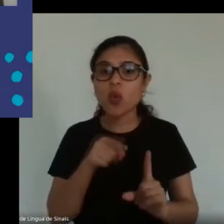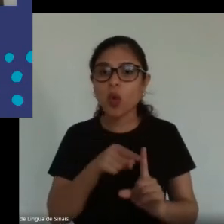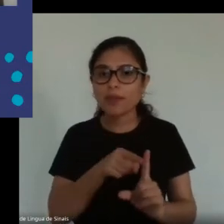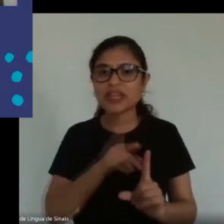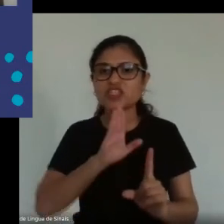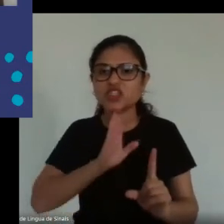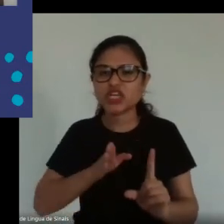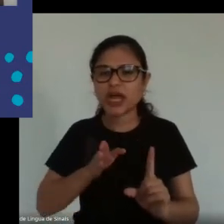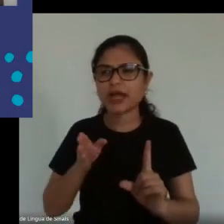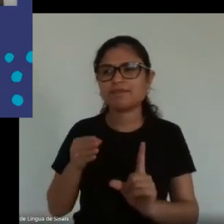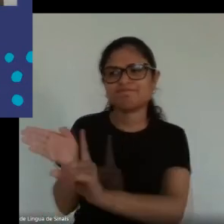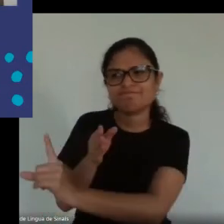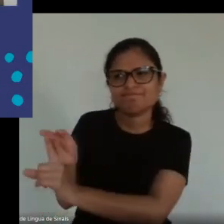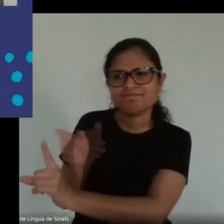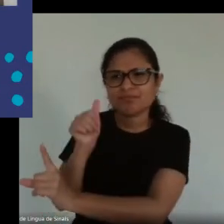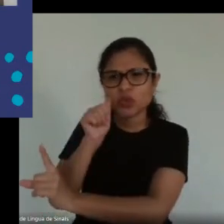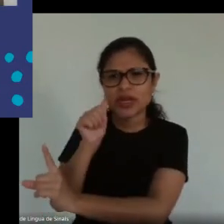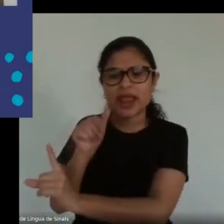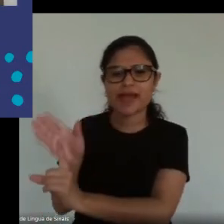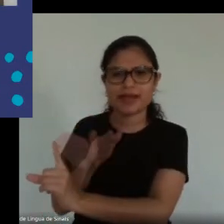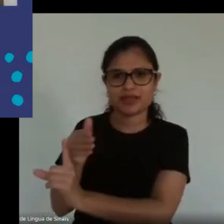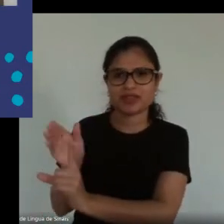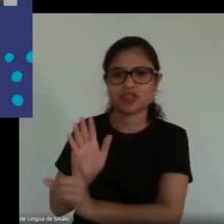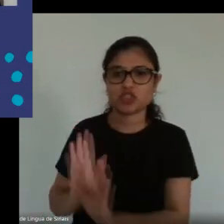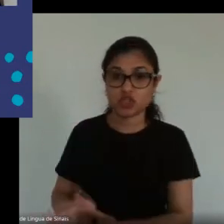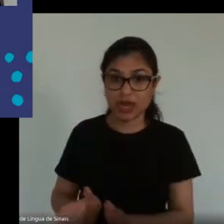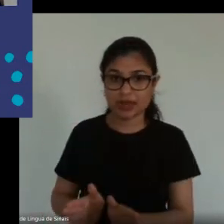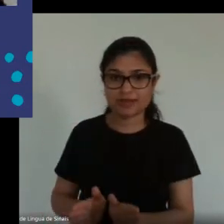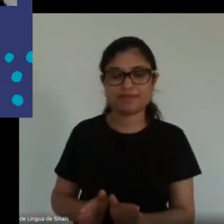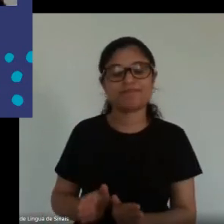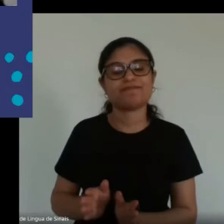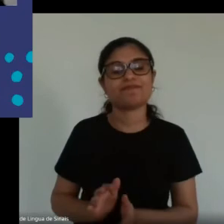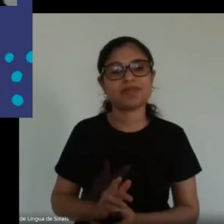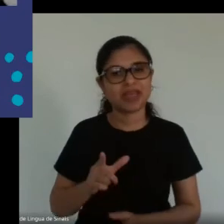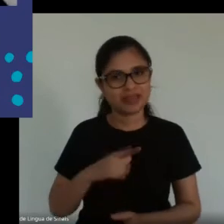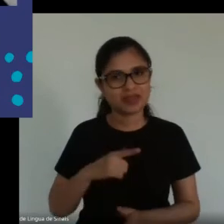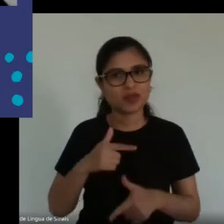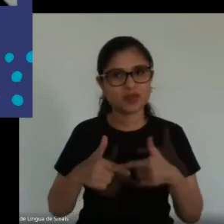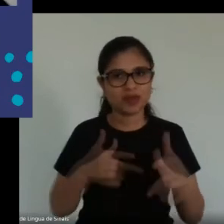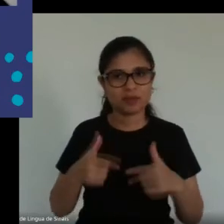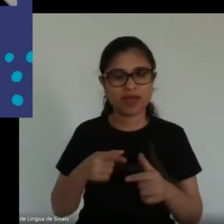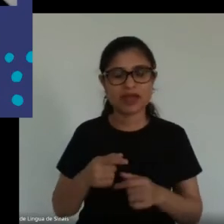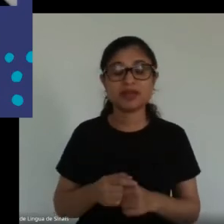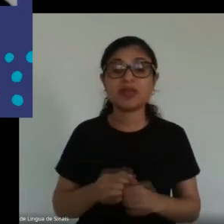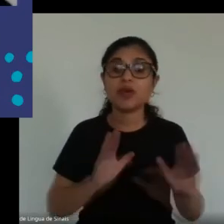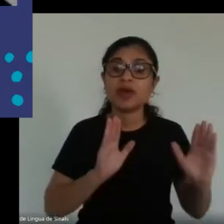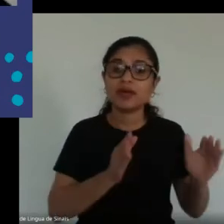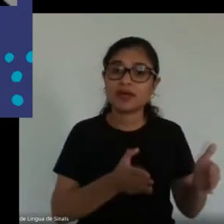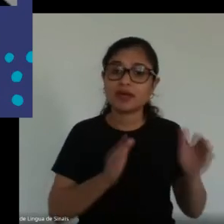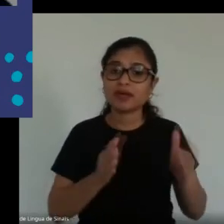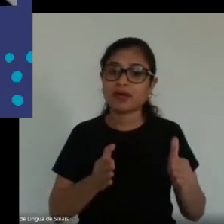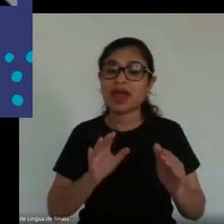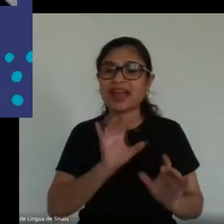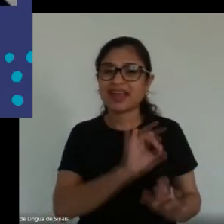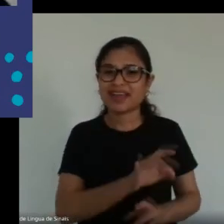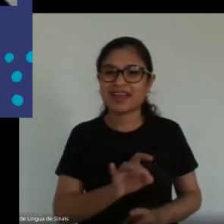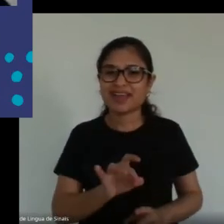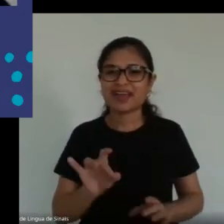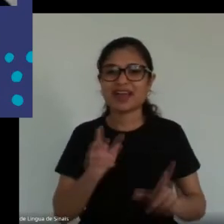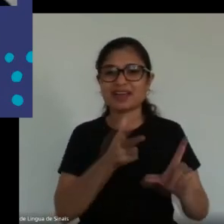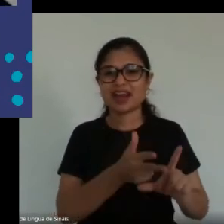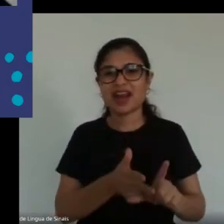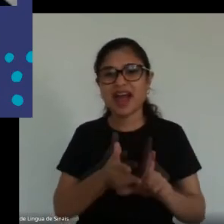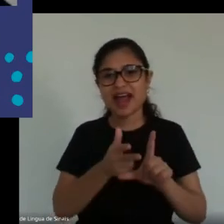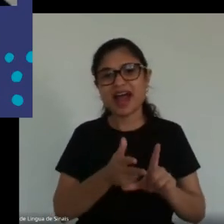ter agredido mulheres. Então, gente, em cada uma, eu estou dando um foco, porque